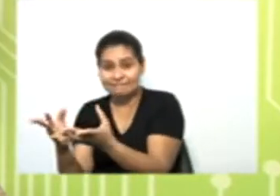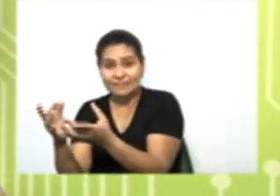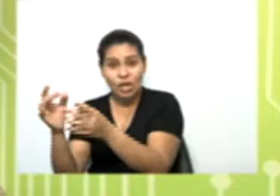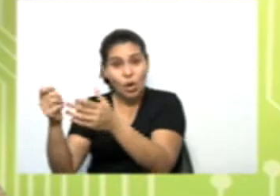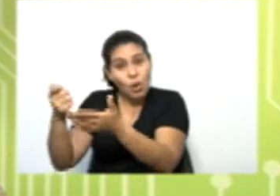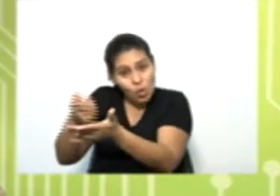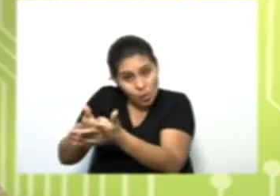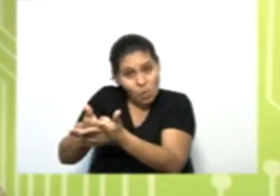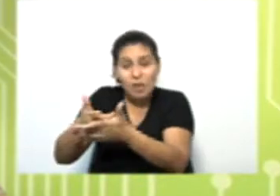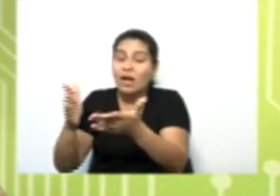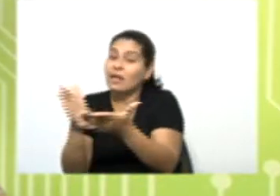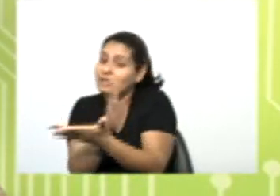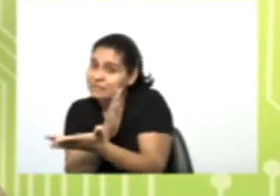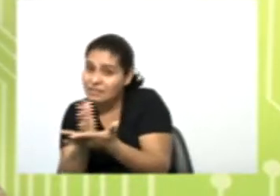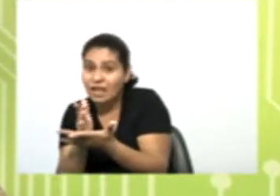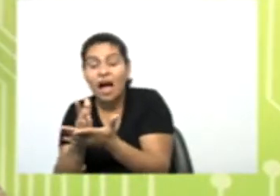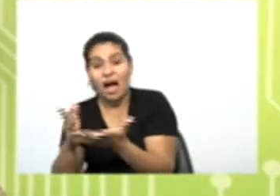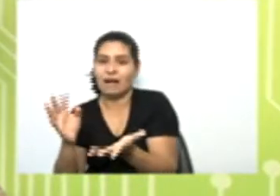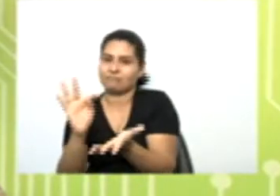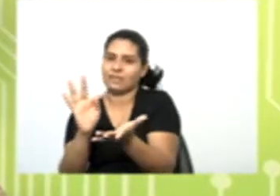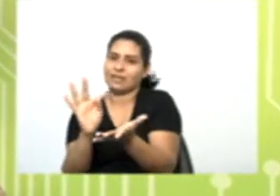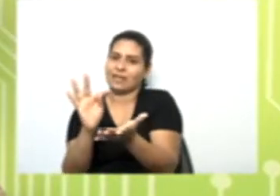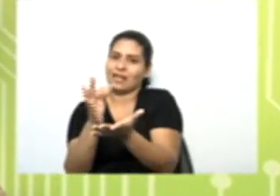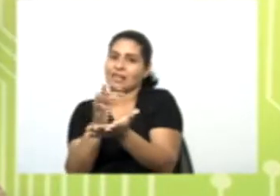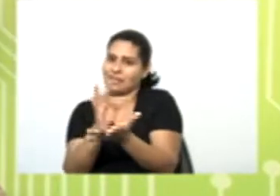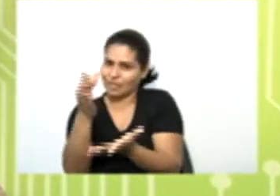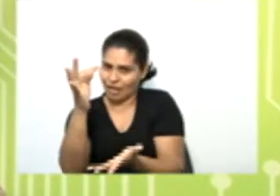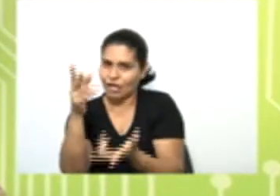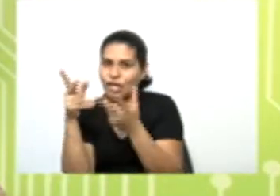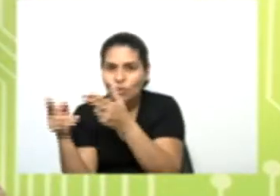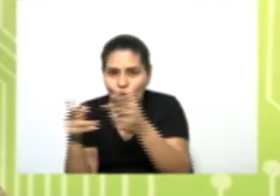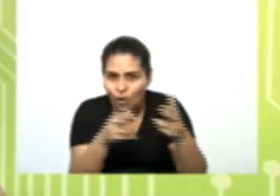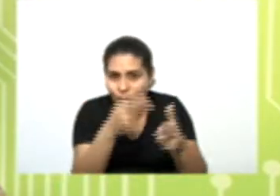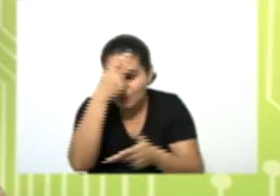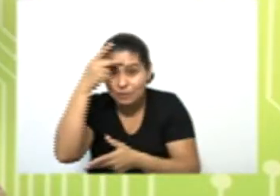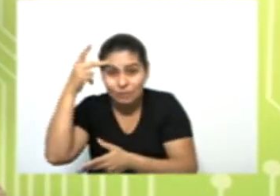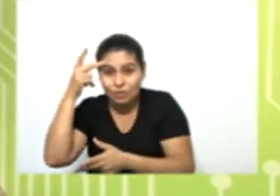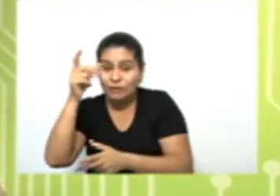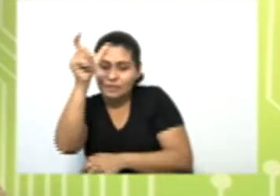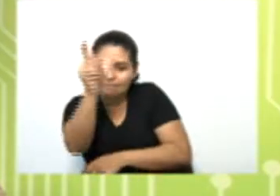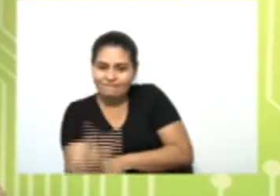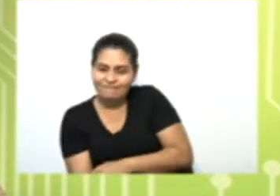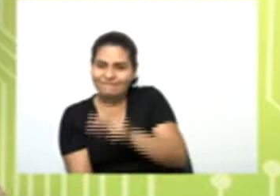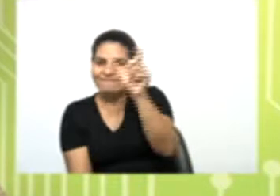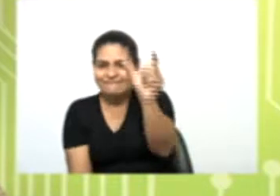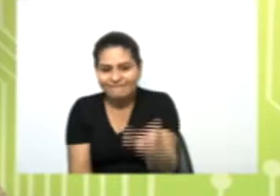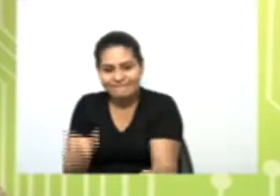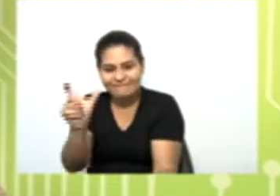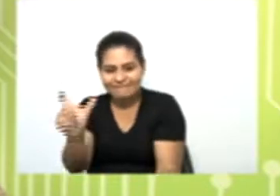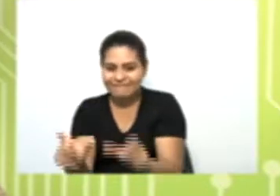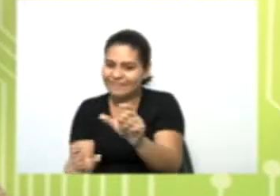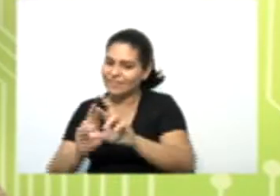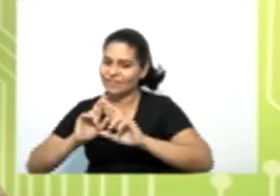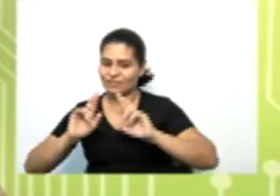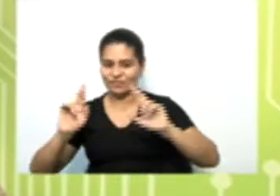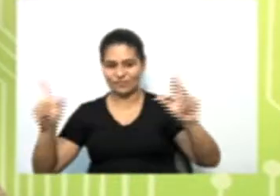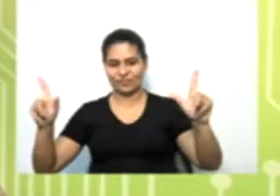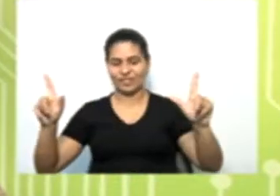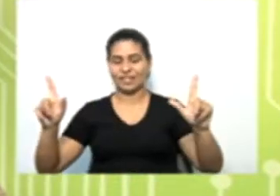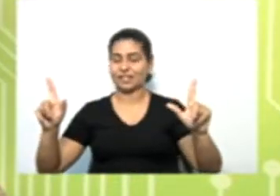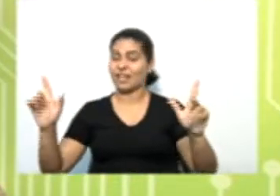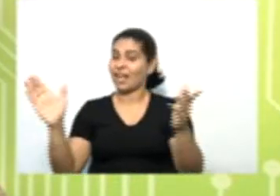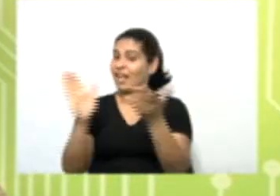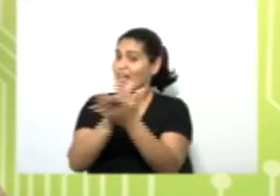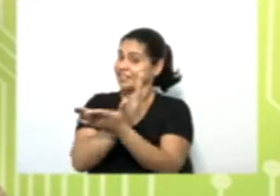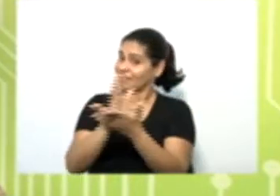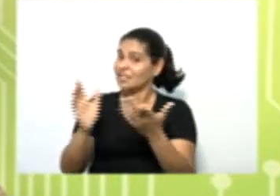negociação. Tudo bem que as técnicas são as mesmas, são parecidas, mas o ser humano que está do outro lado não é o mesmo. E mesmo que